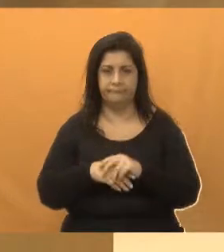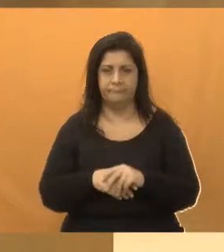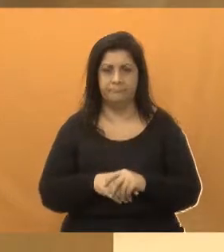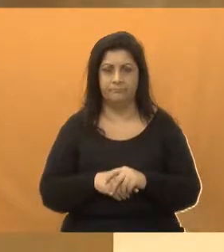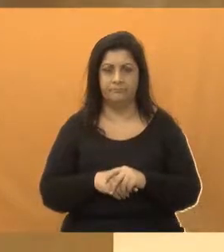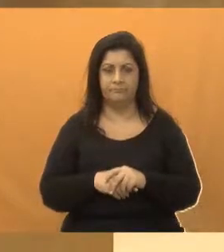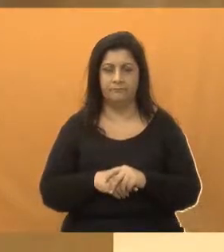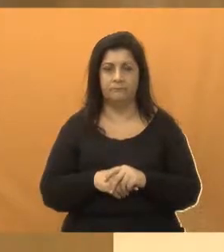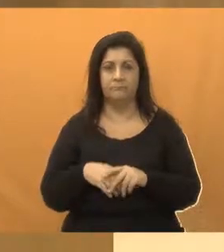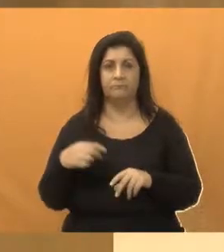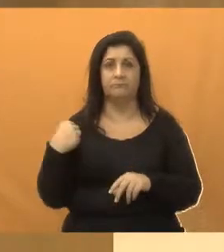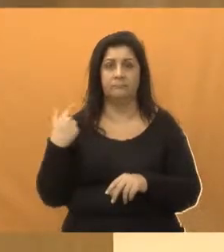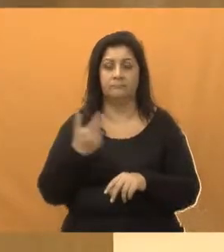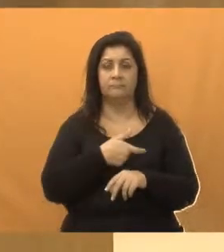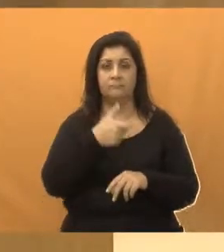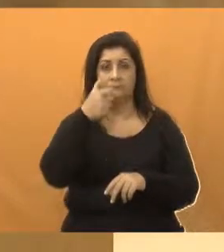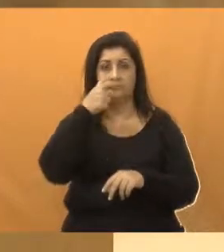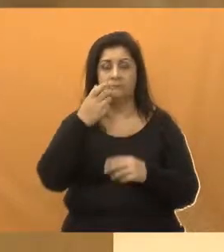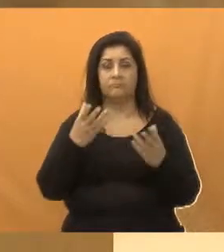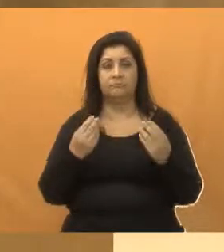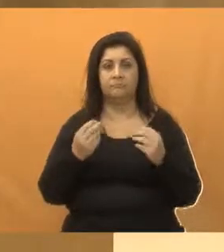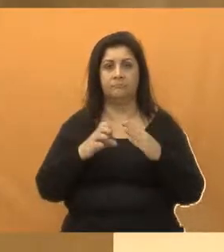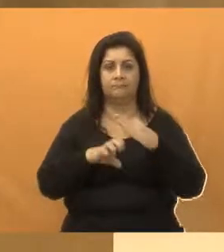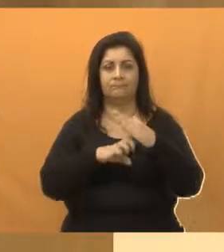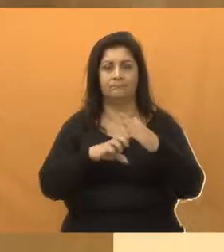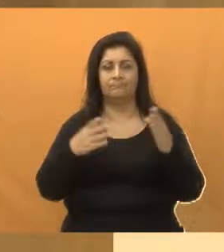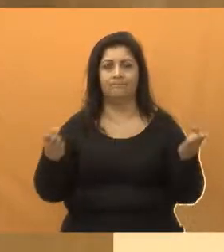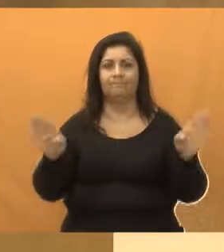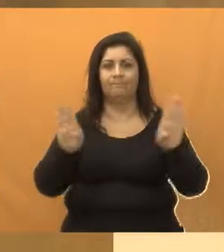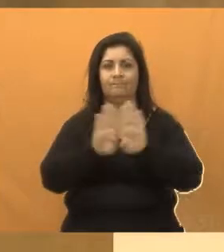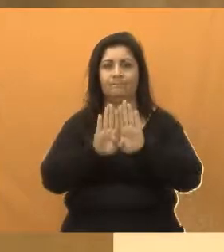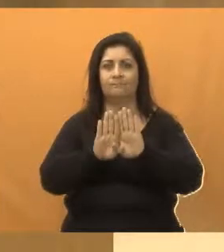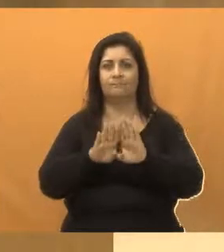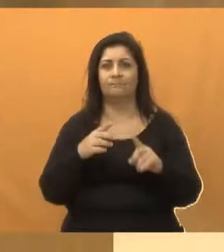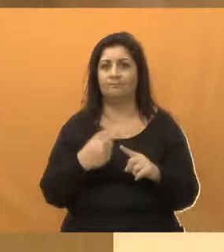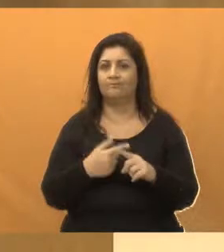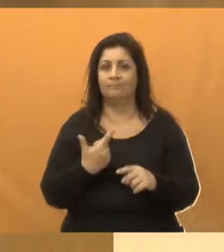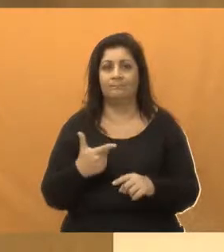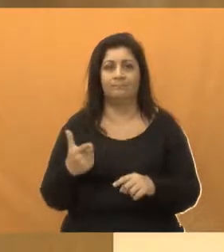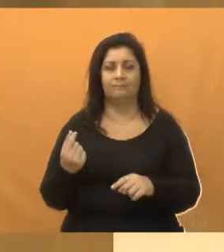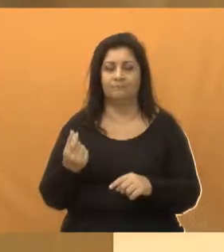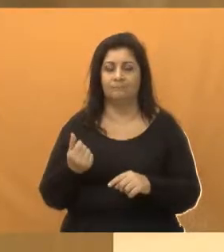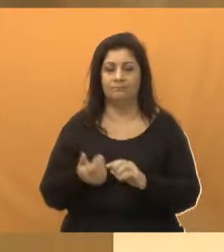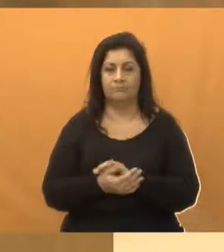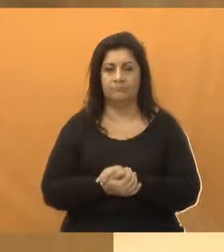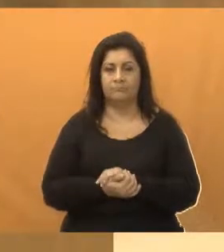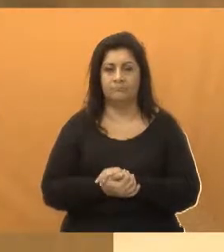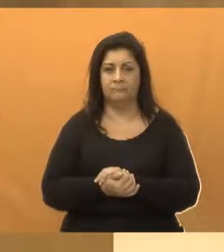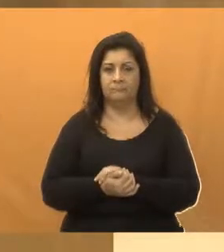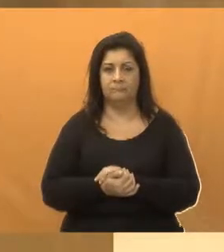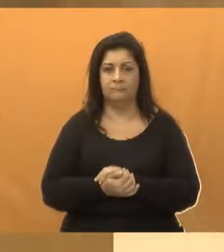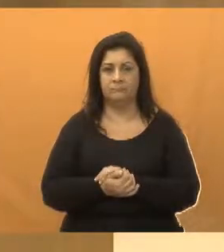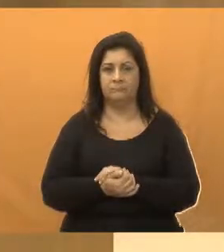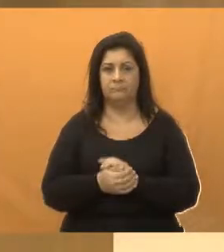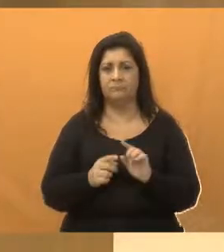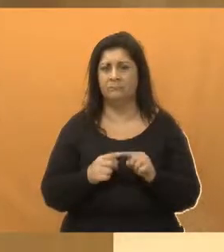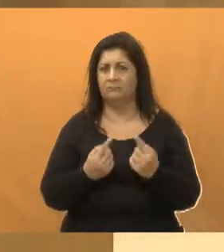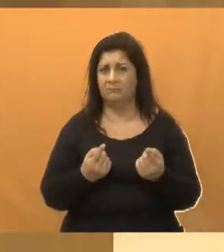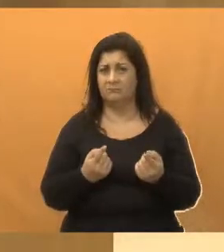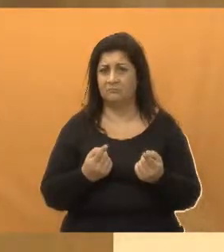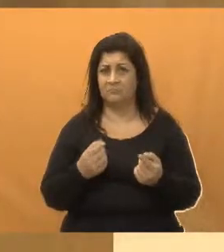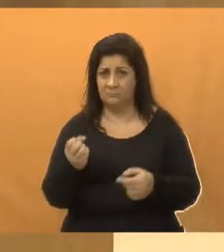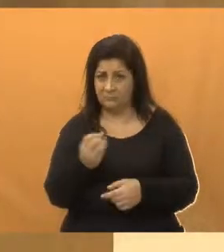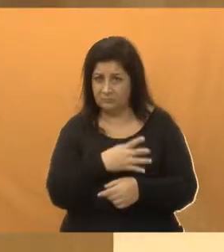muitas empresas aí falindo por conta da dificuldade de se manter. Mas não é novidade